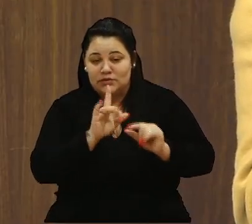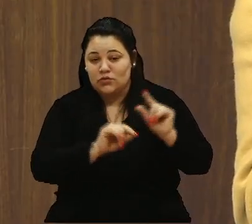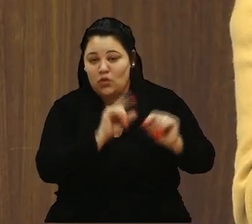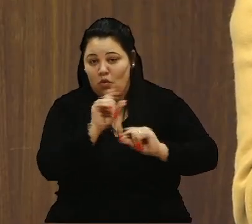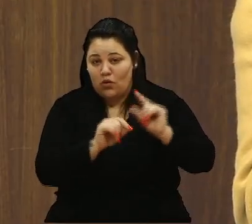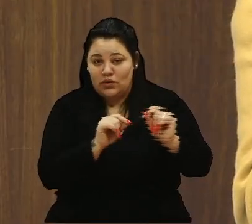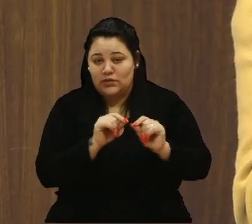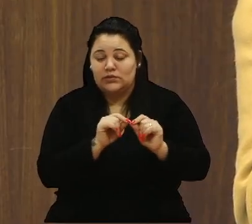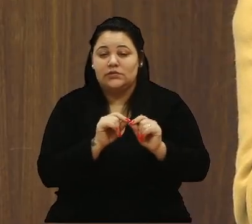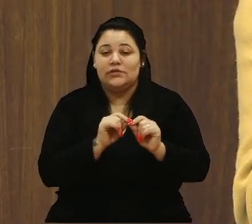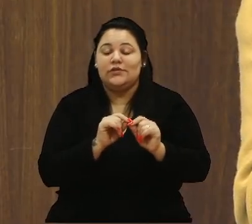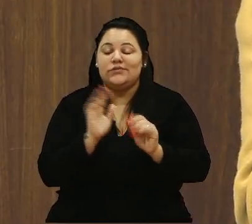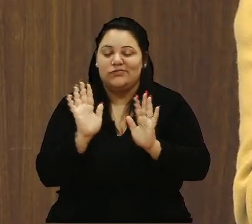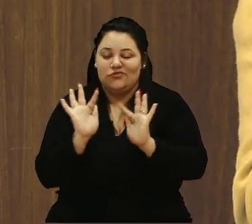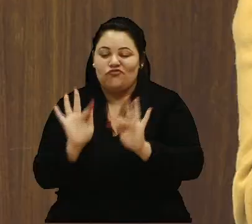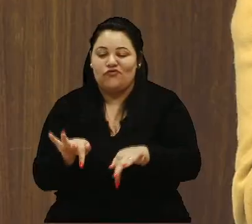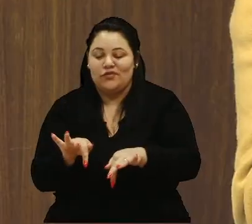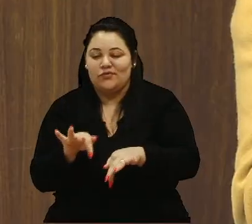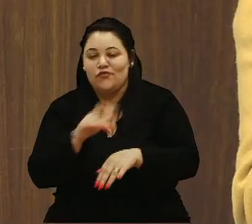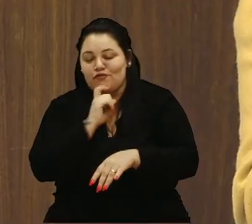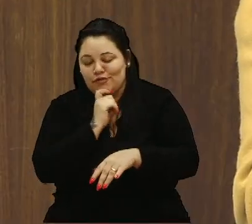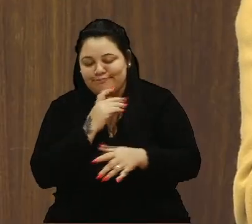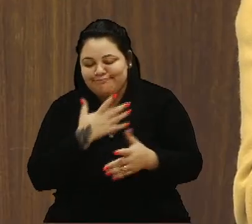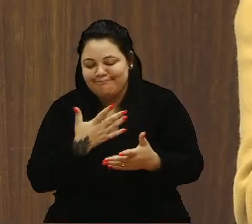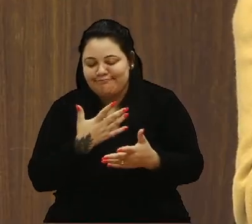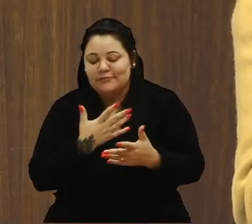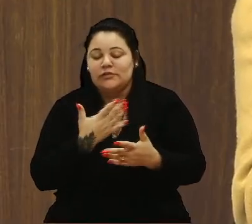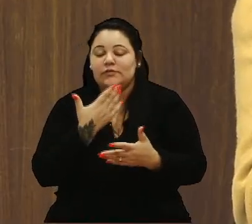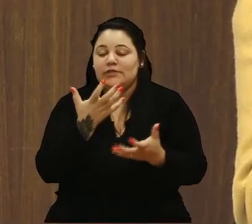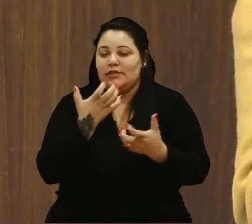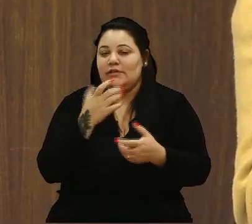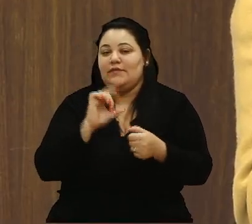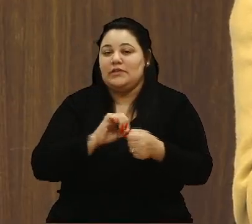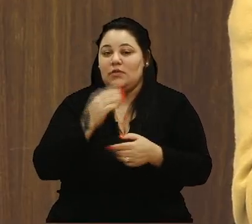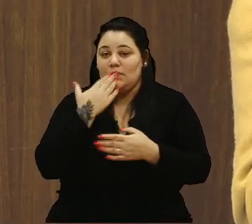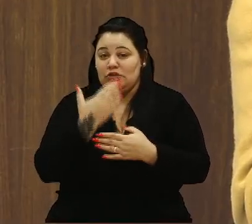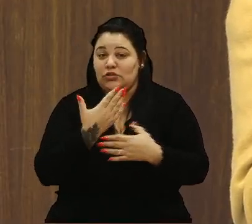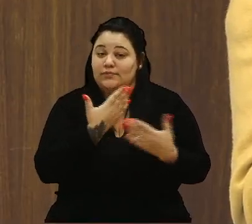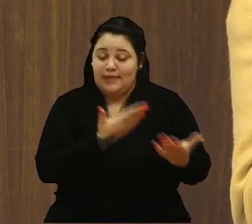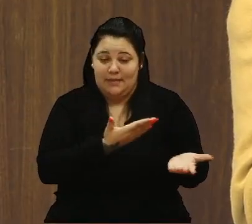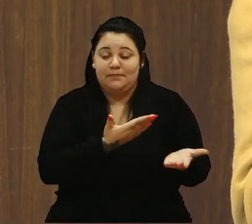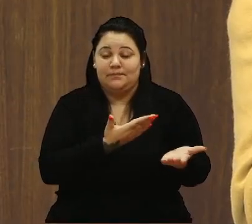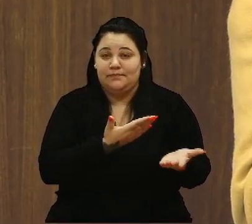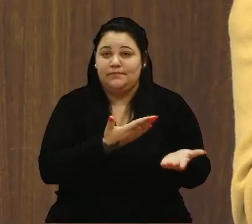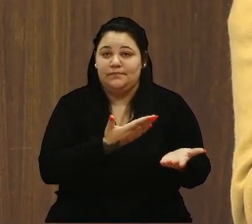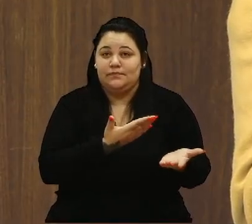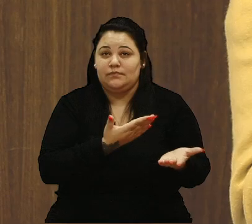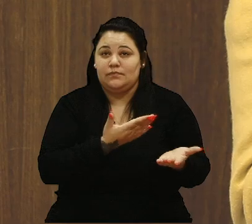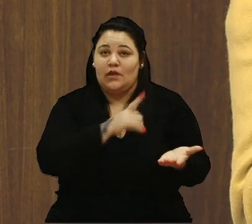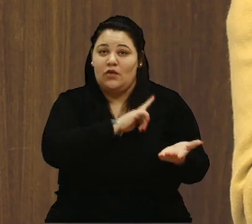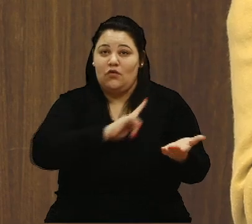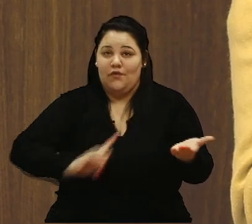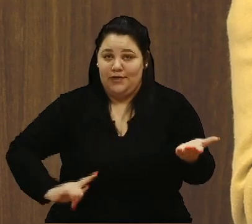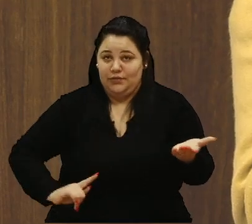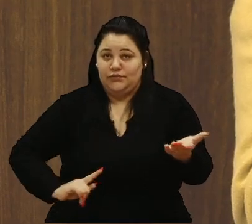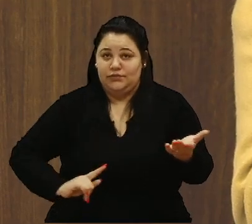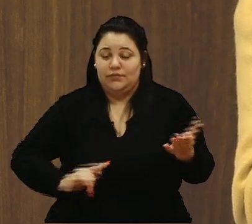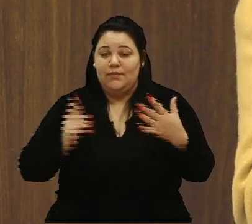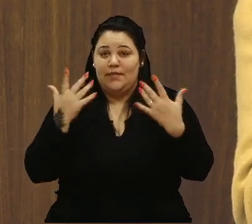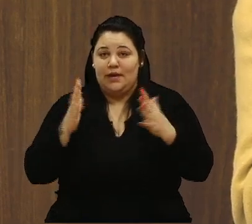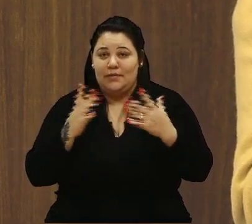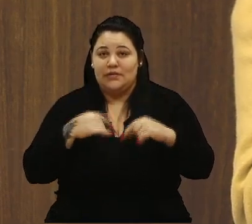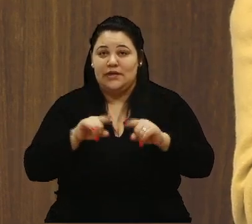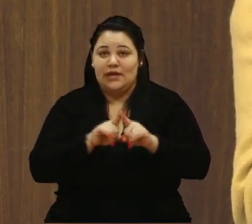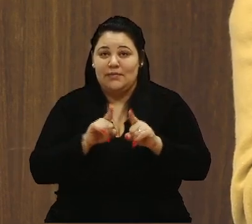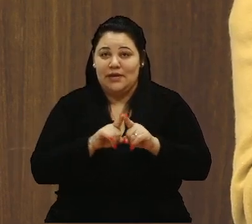a gente sabe que acaba o inverno. Então, gostaria de fazer esse pedido, né, ao governo, nesse caso, parabenizar